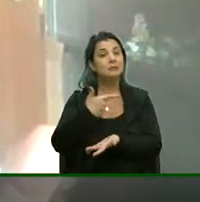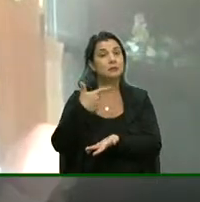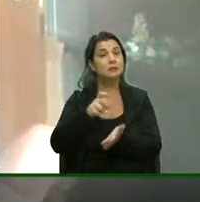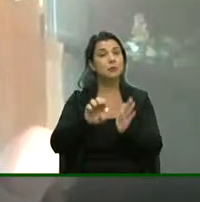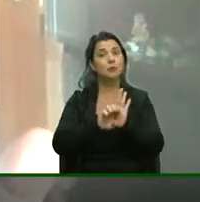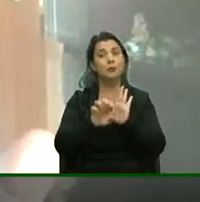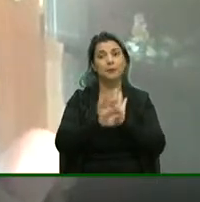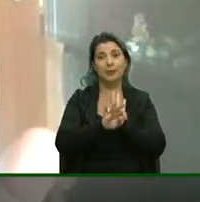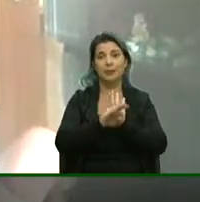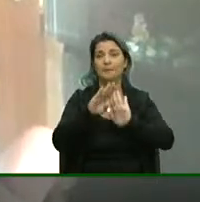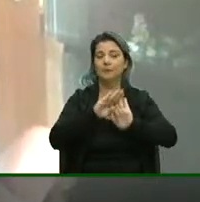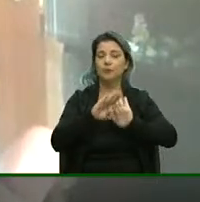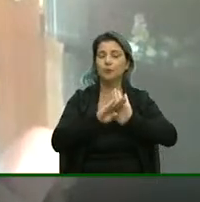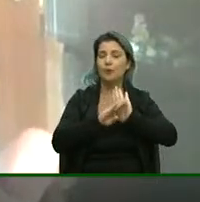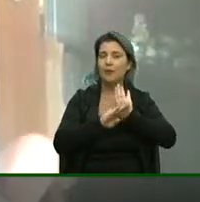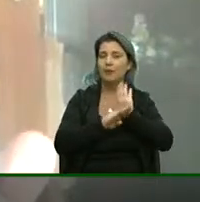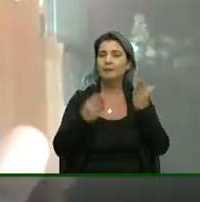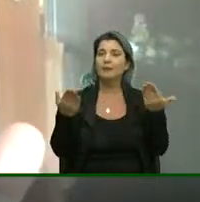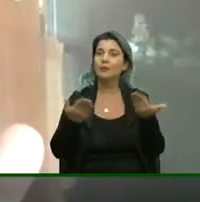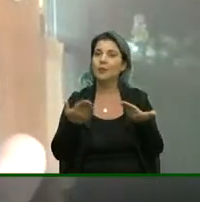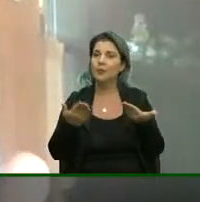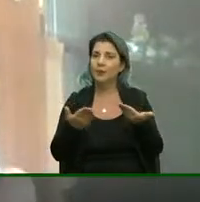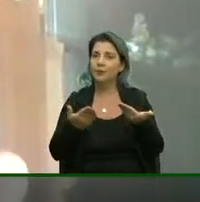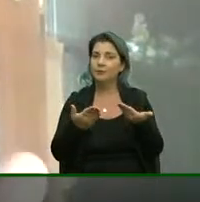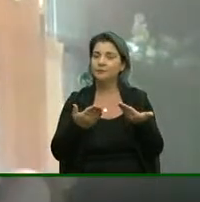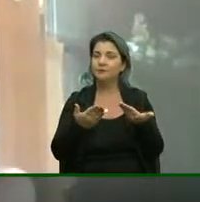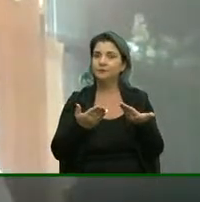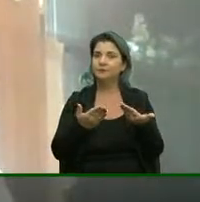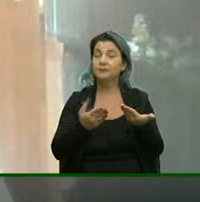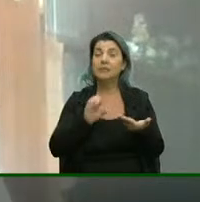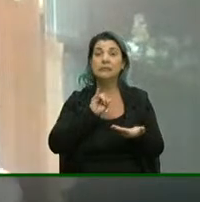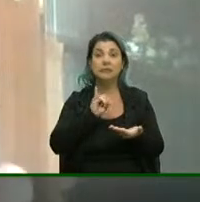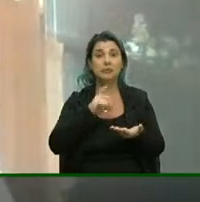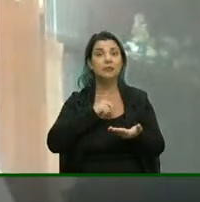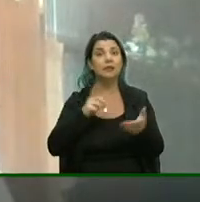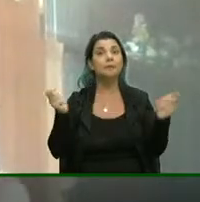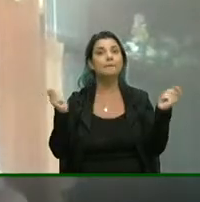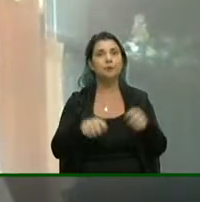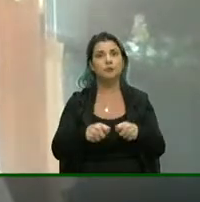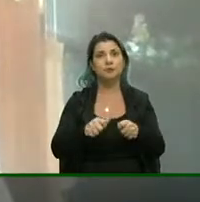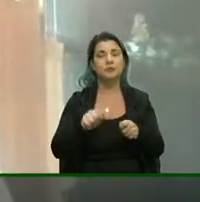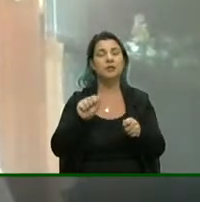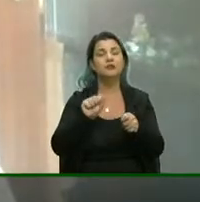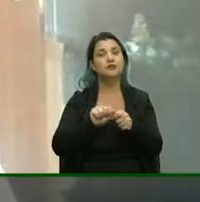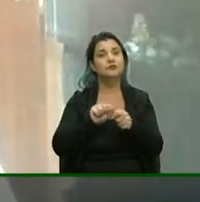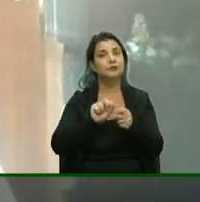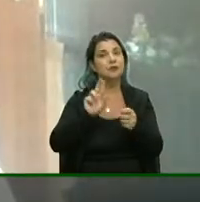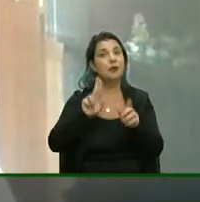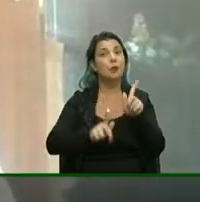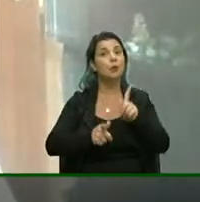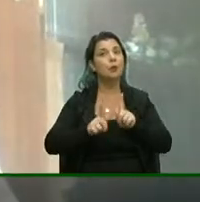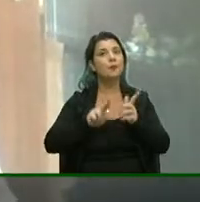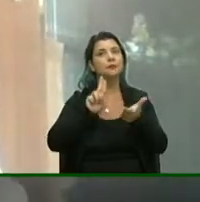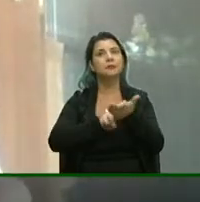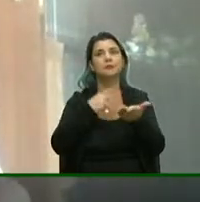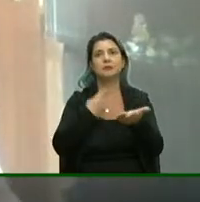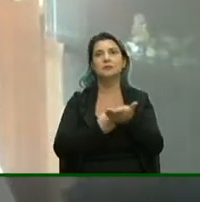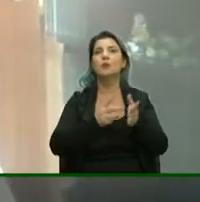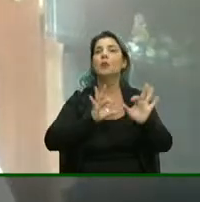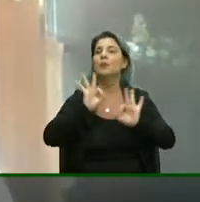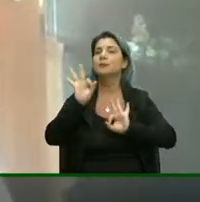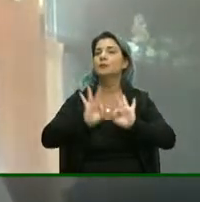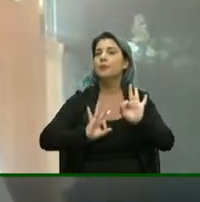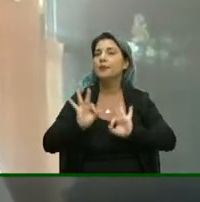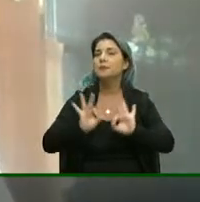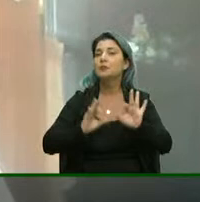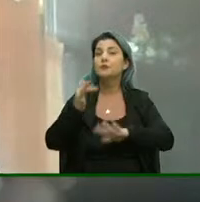protocolada agora, se é que há possibilidade de fazer alguma interpretação, faz correções de erro formal,